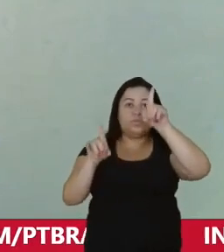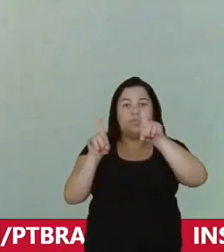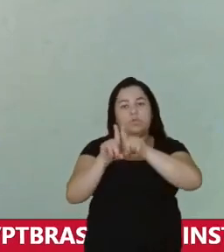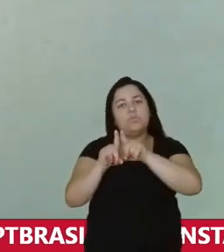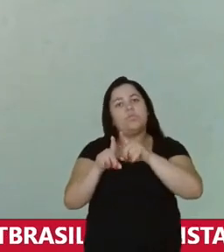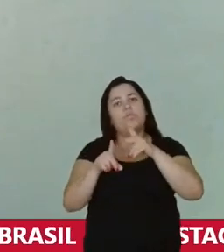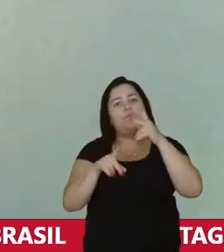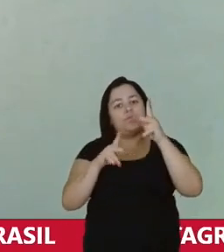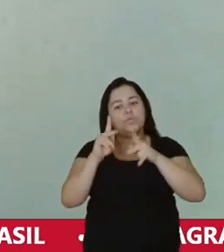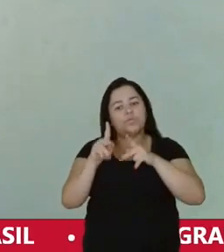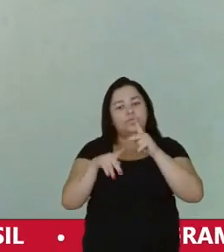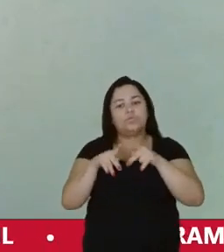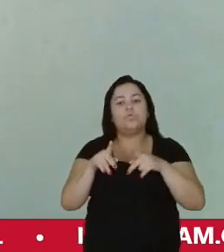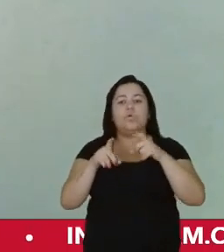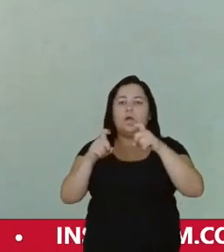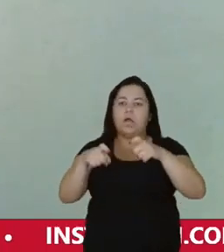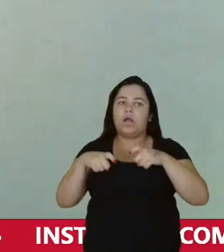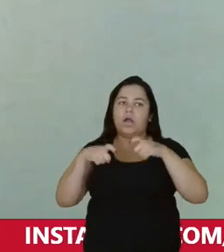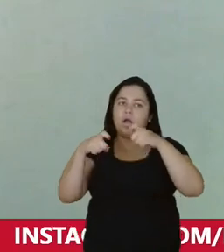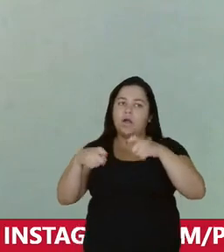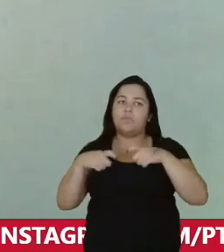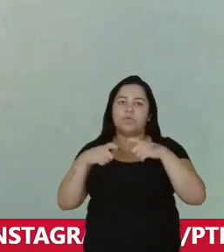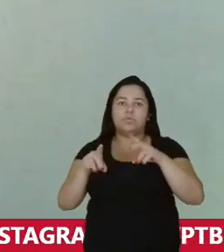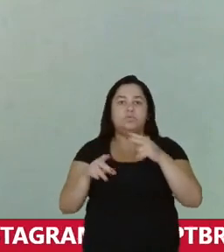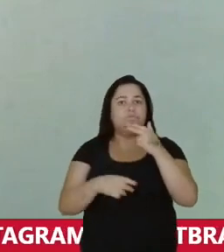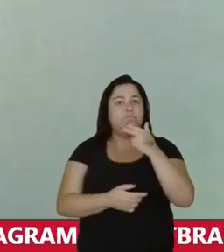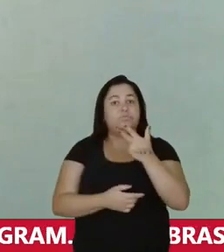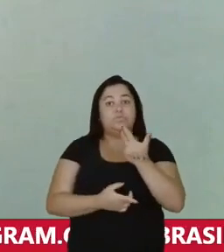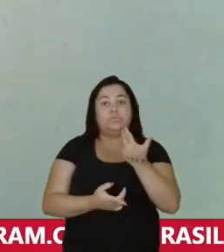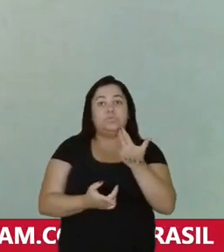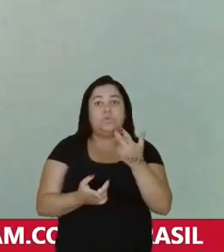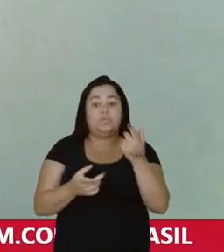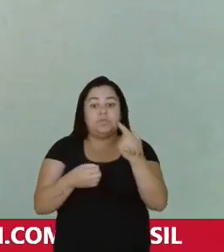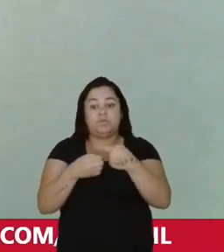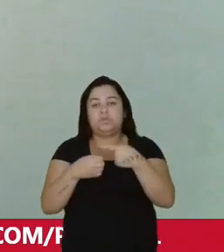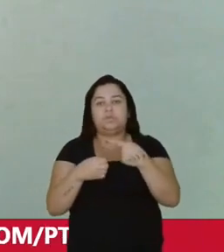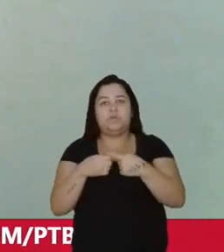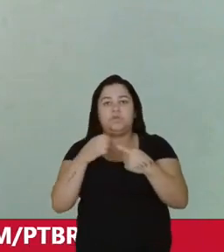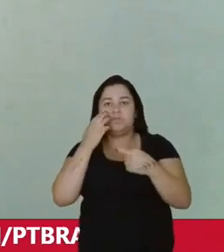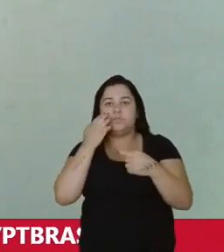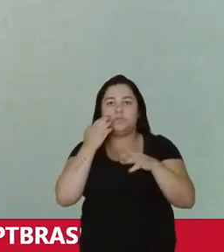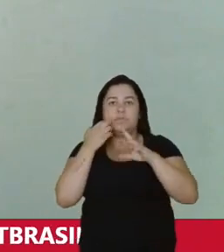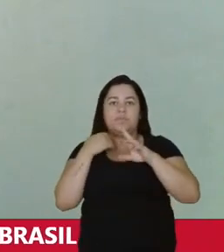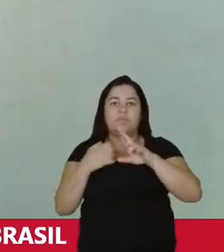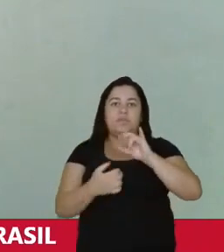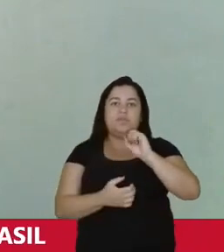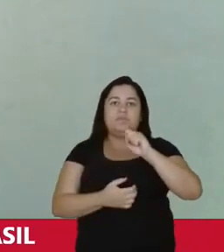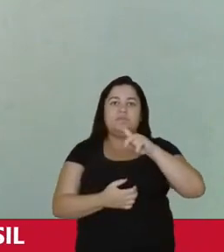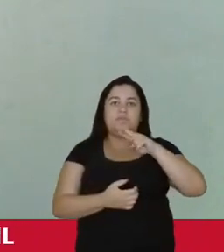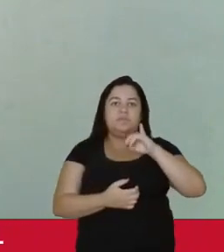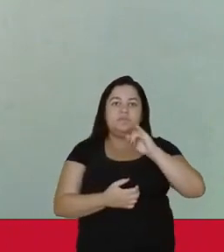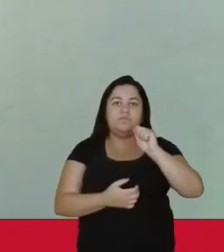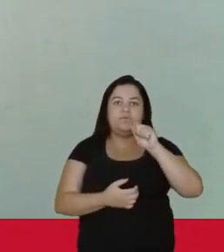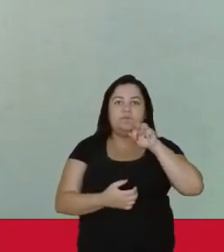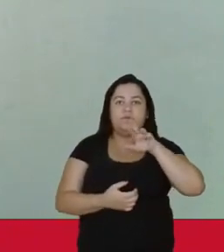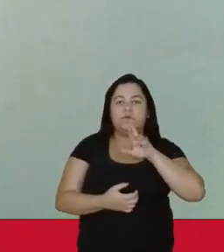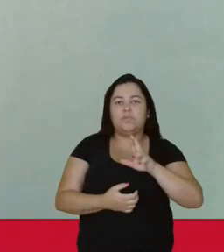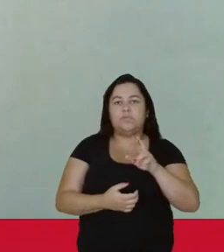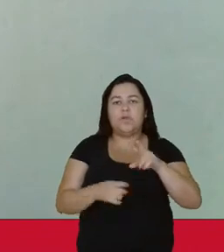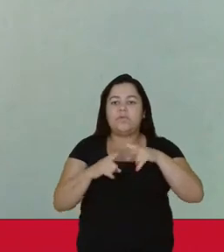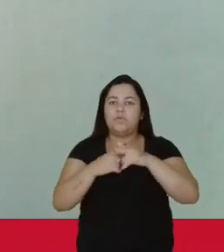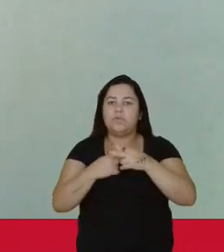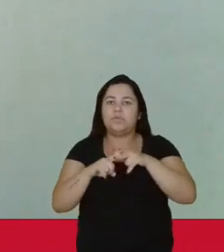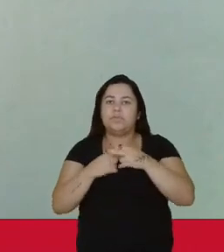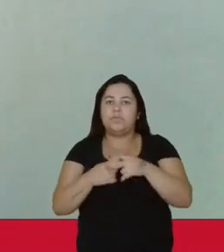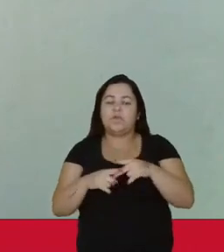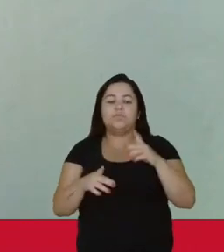do campo. Começa por aí, não é pela cidade. Acho que a gente precisa ressignificar. Foi uma ferramenta muito importante